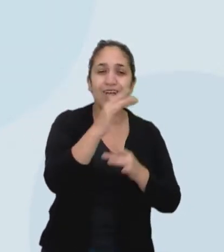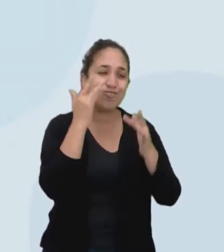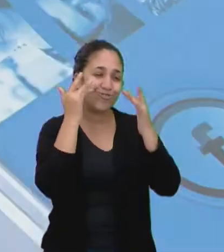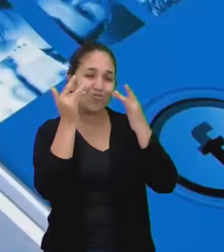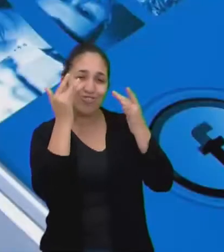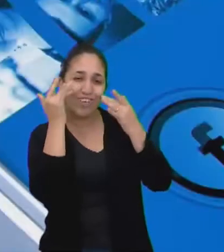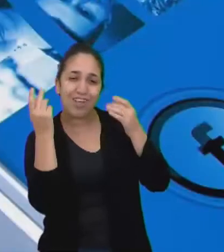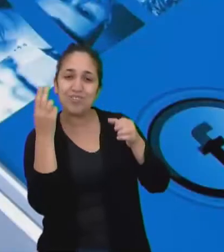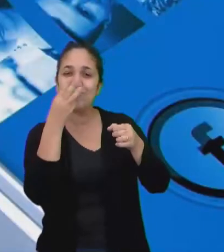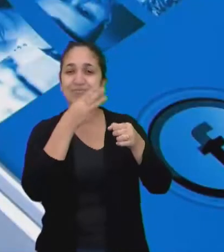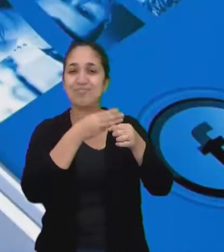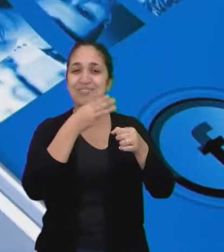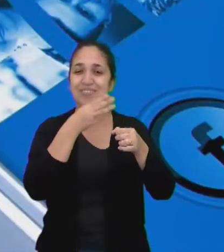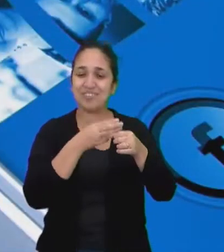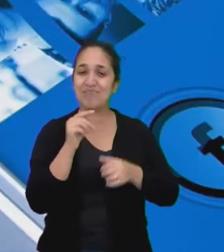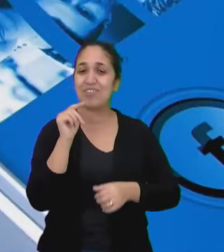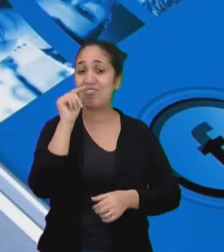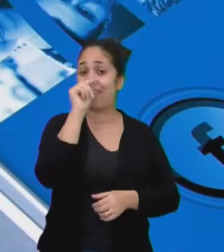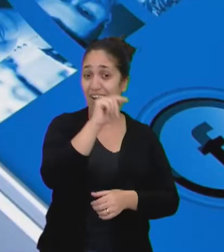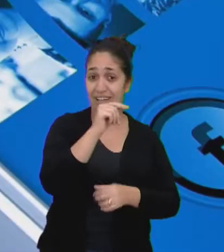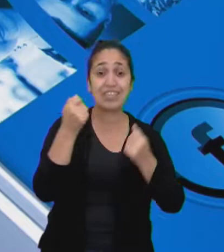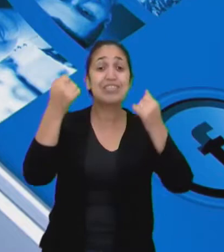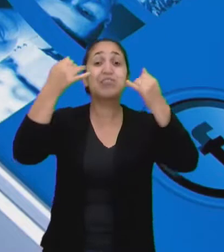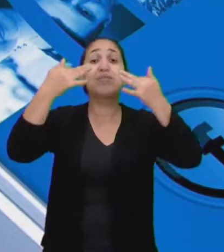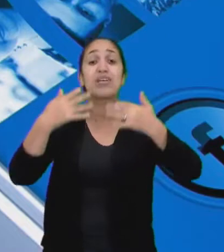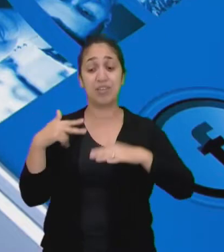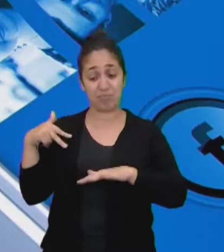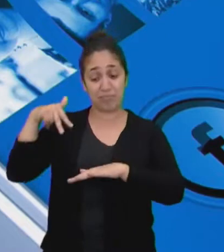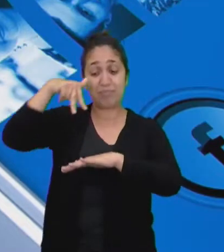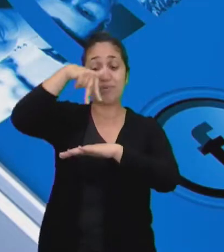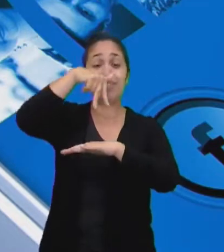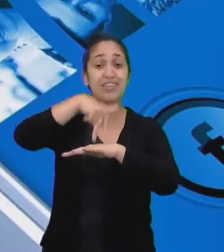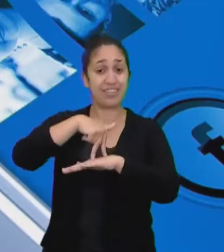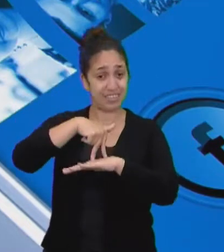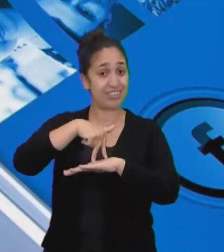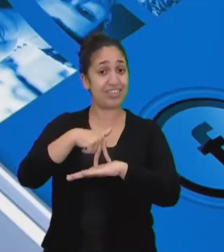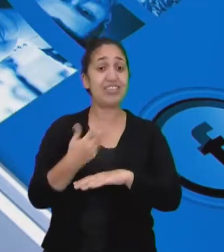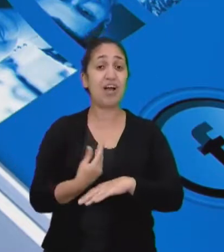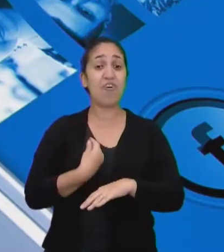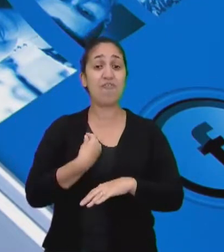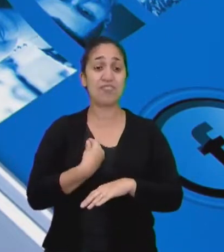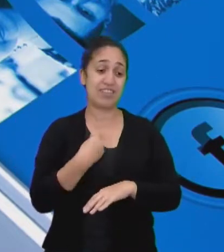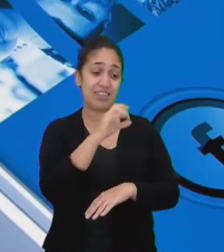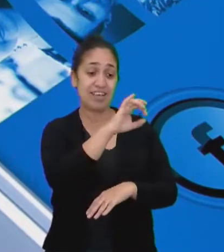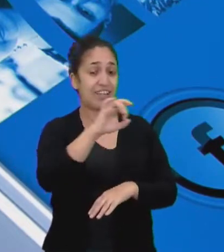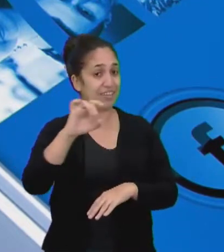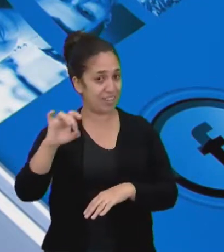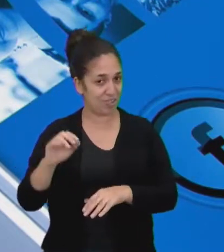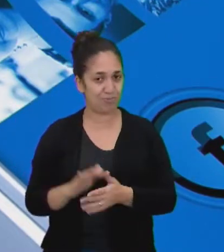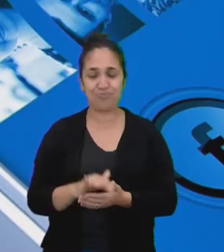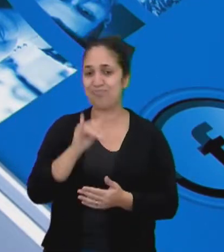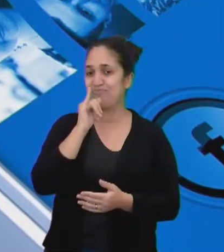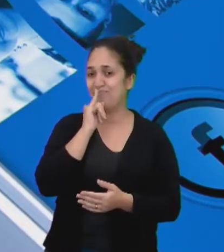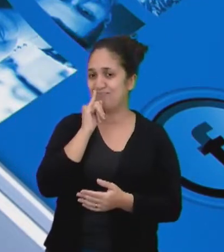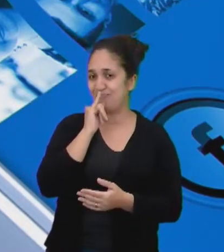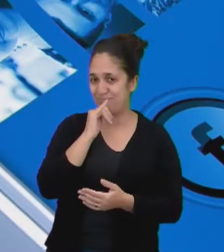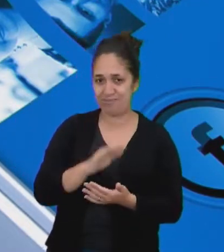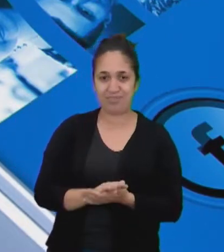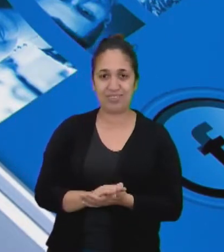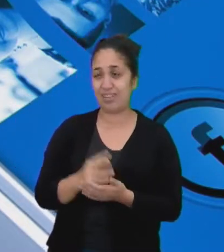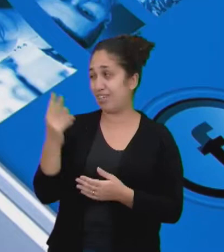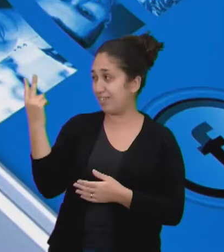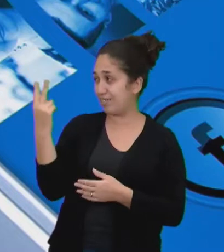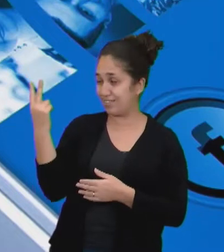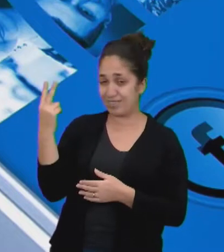Teatro Municipal, falando sobre protagonistas e falando sobre a vida deles. Então, vamos supor que essas